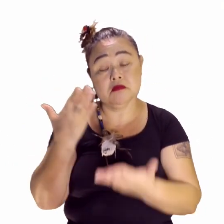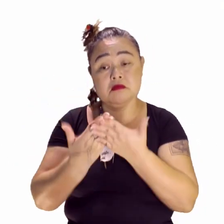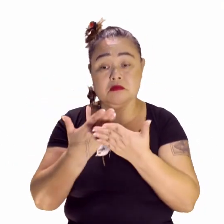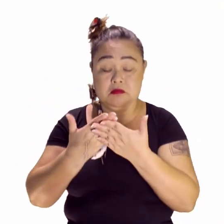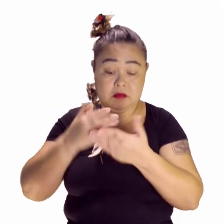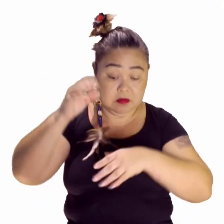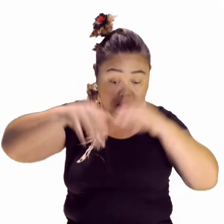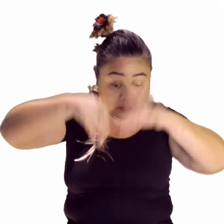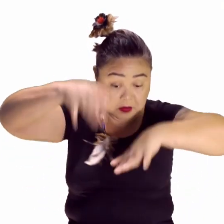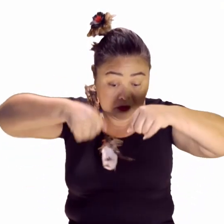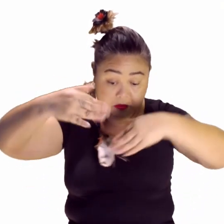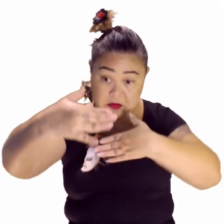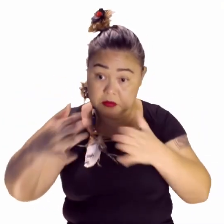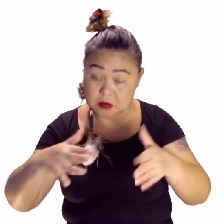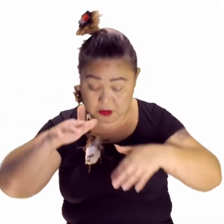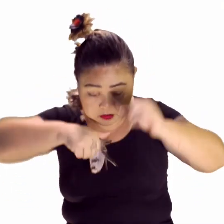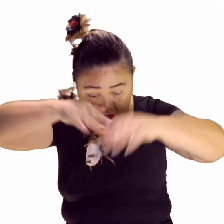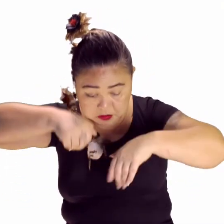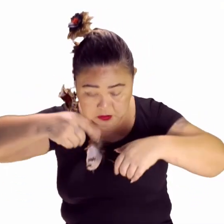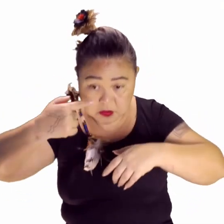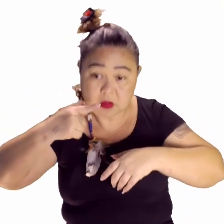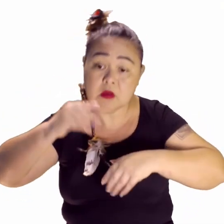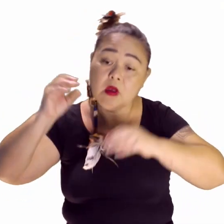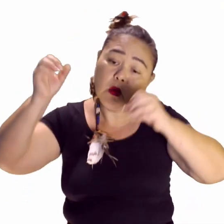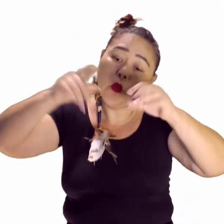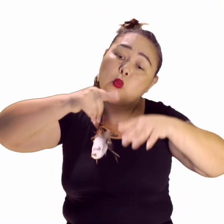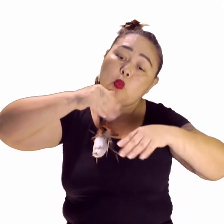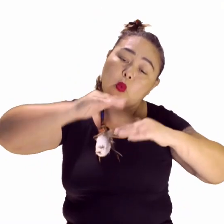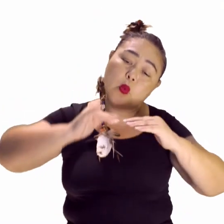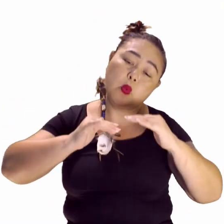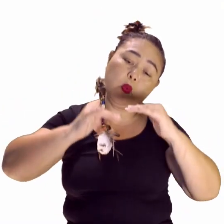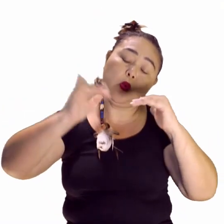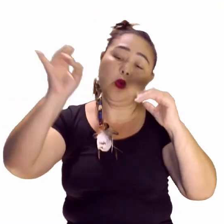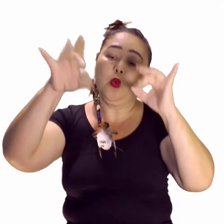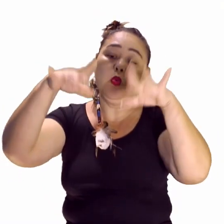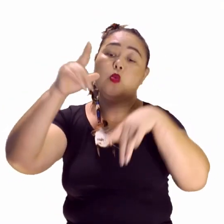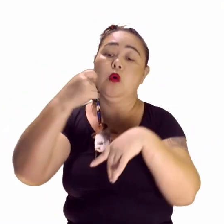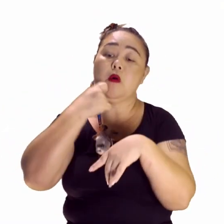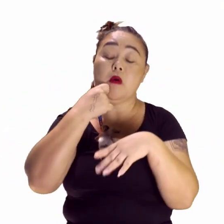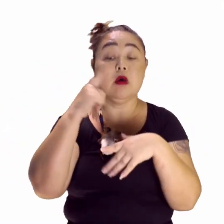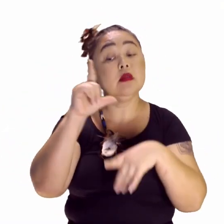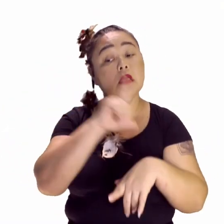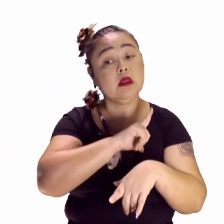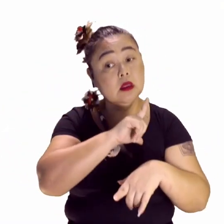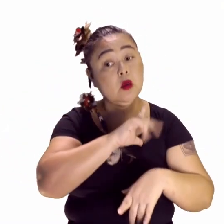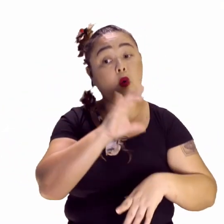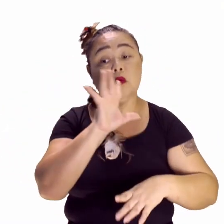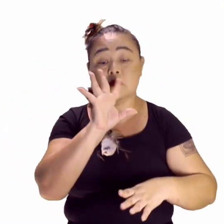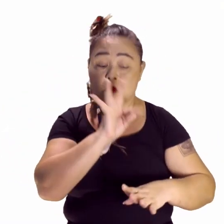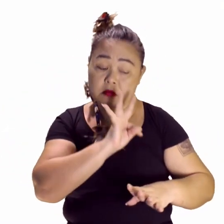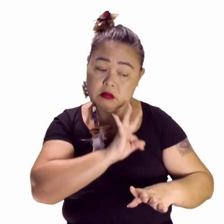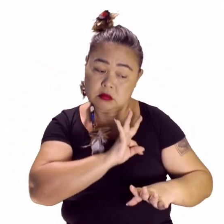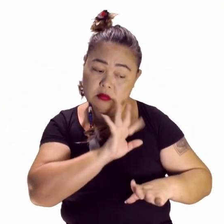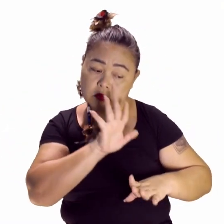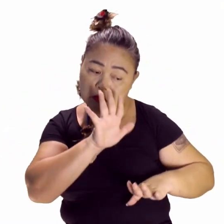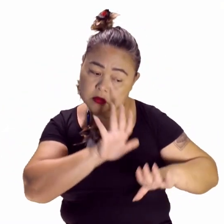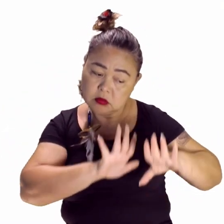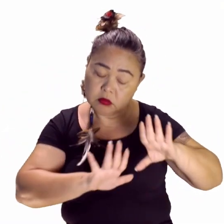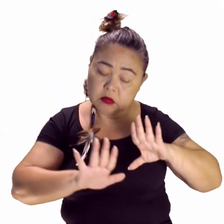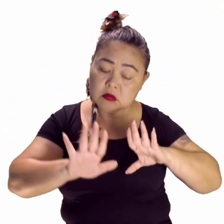cavar não é só cavar um buraco, colocar água lá dentro e o peixe... Não, tem que ter toda uma técnica, tem que ter todo um